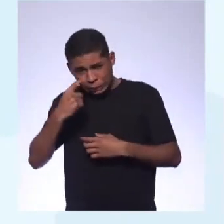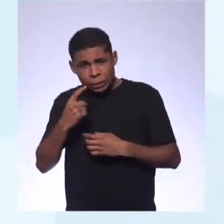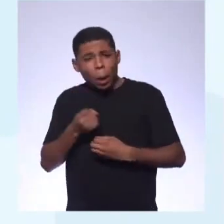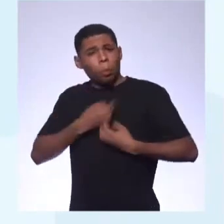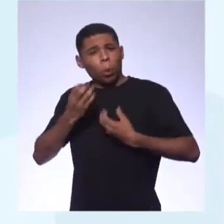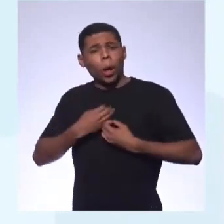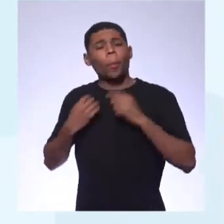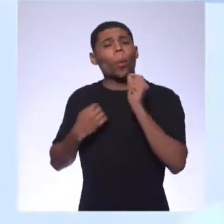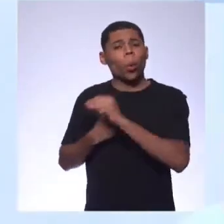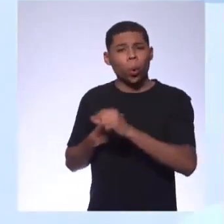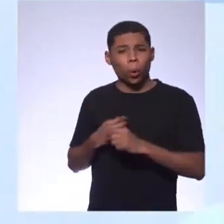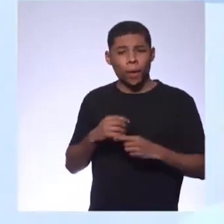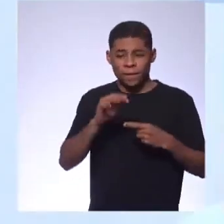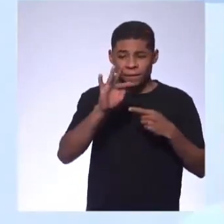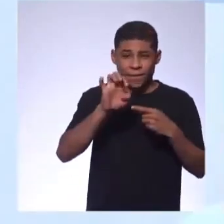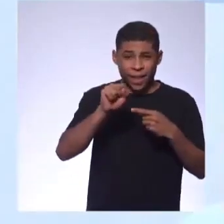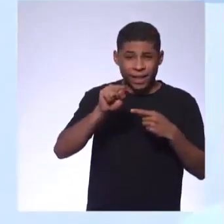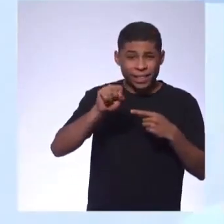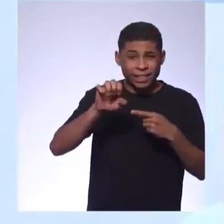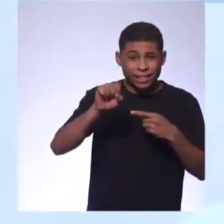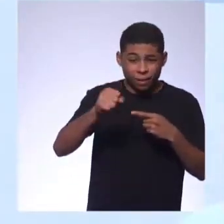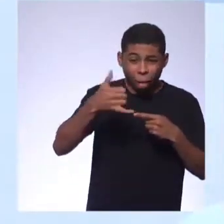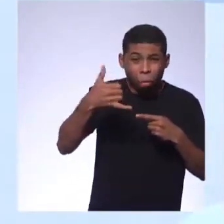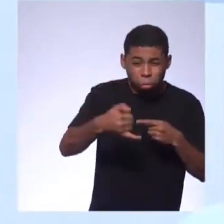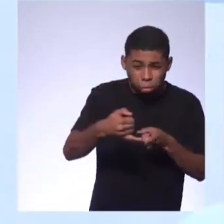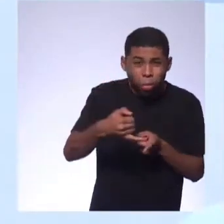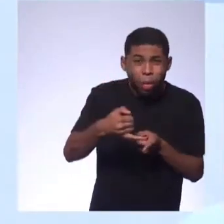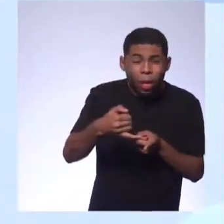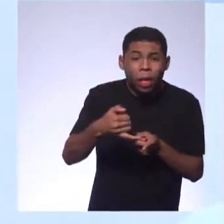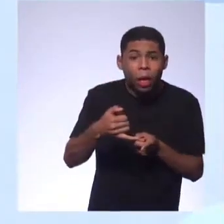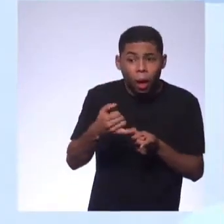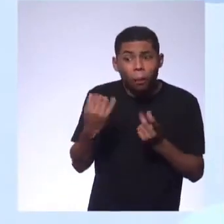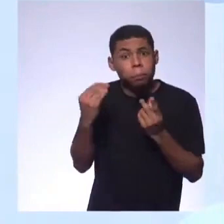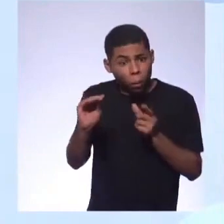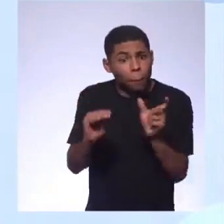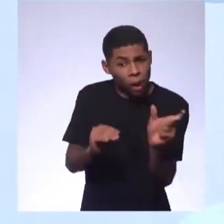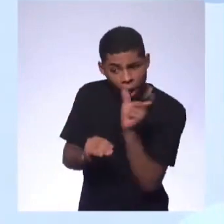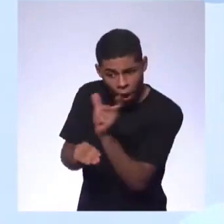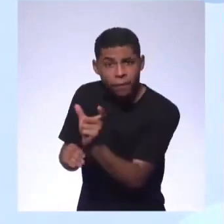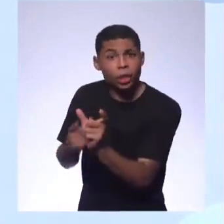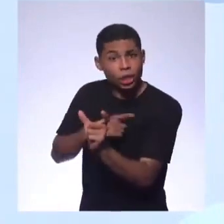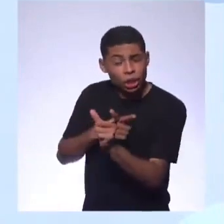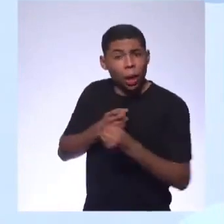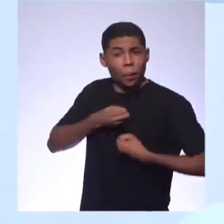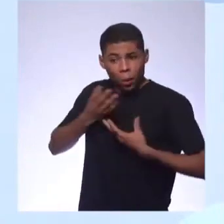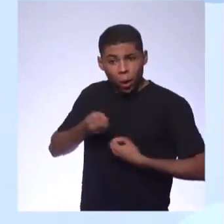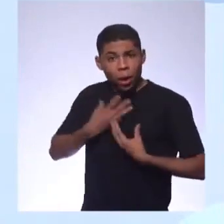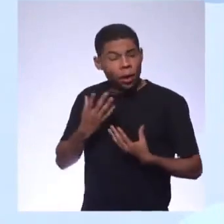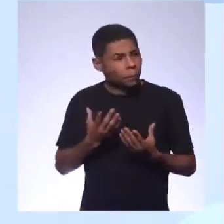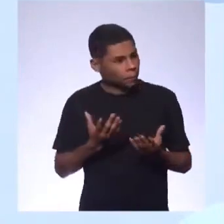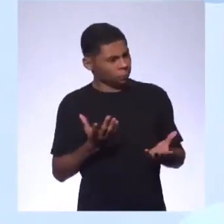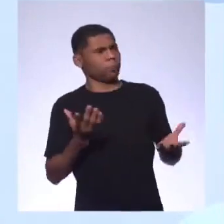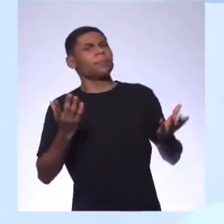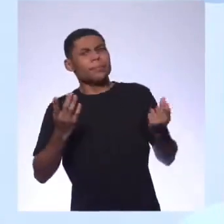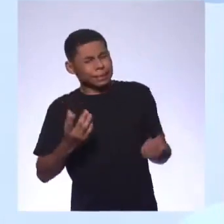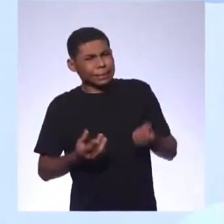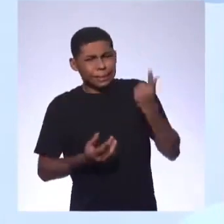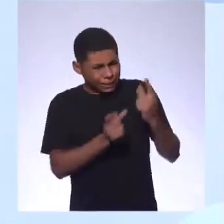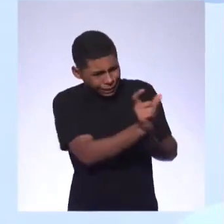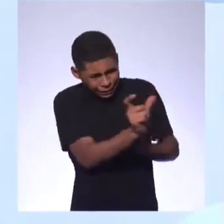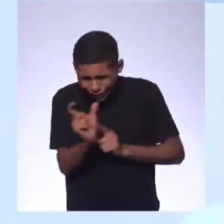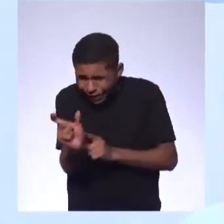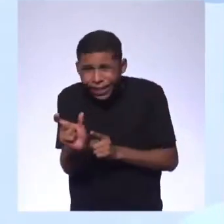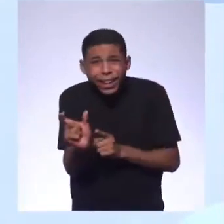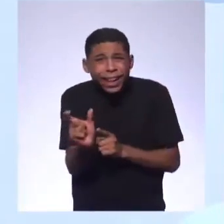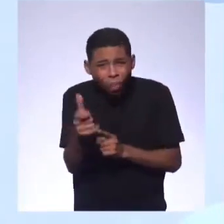alguma fezes, quem usava fezes em um poema, né? Vai colocar uma palavra, nossa, tem que ser bela. Ele jogou essa